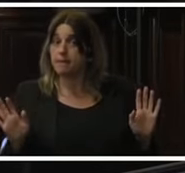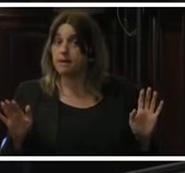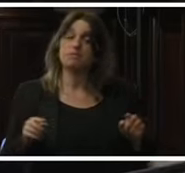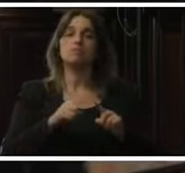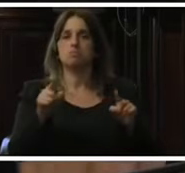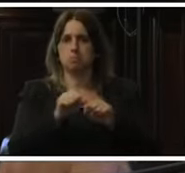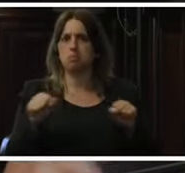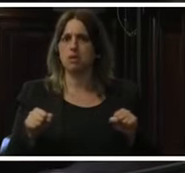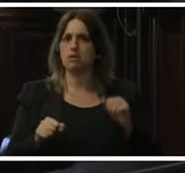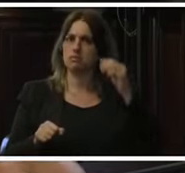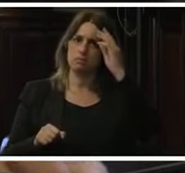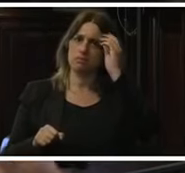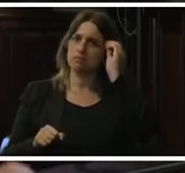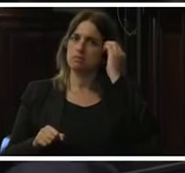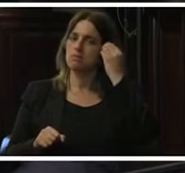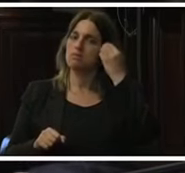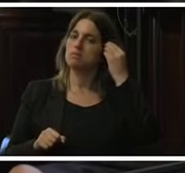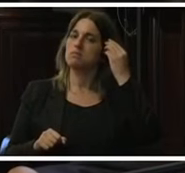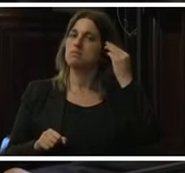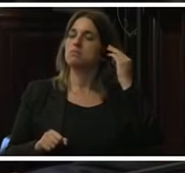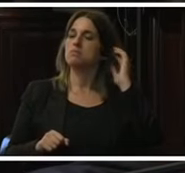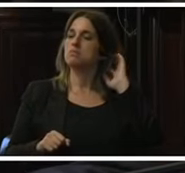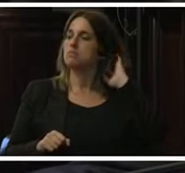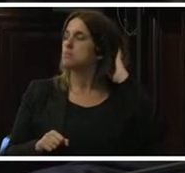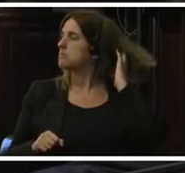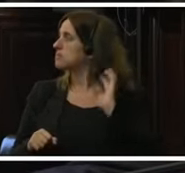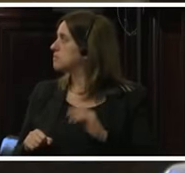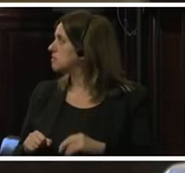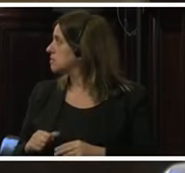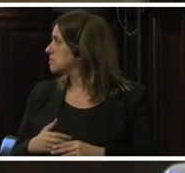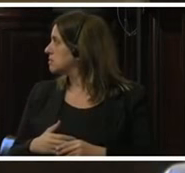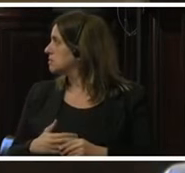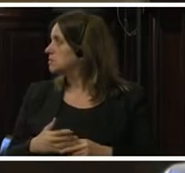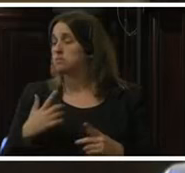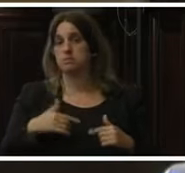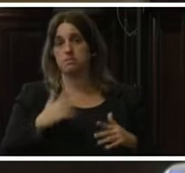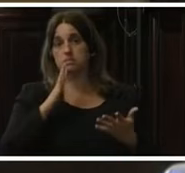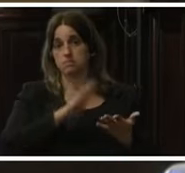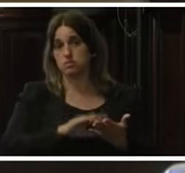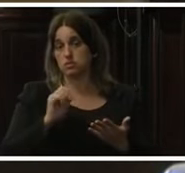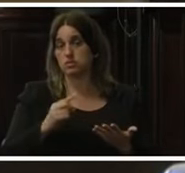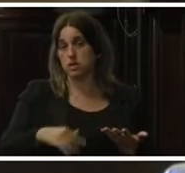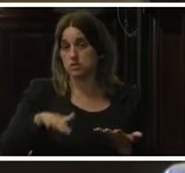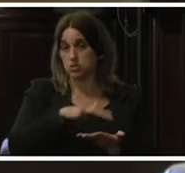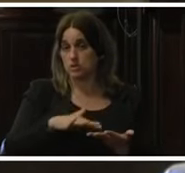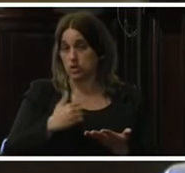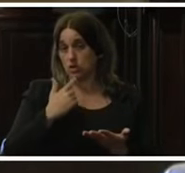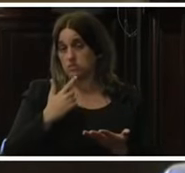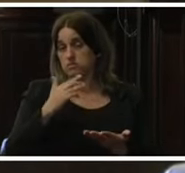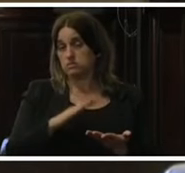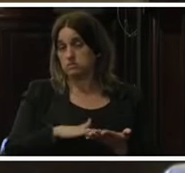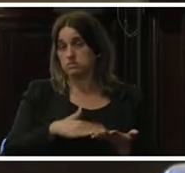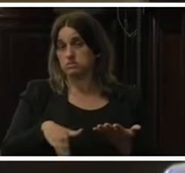palavra deles pensa é importante essa situação específica relatado sobre o